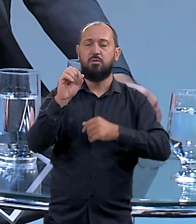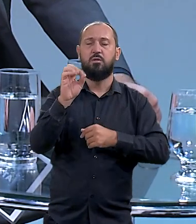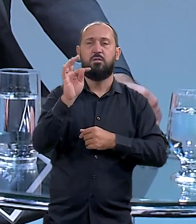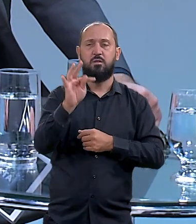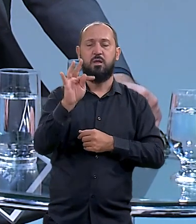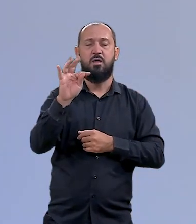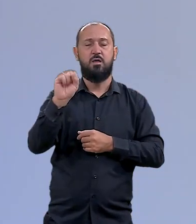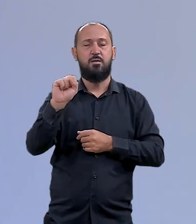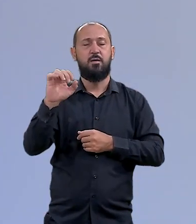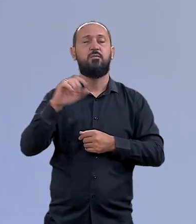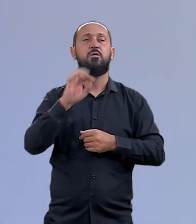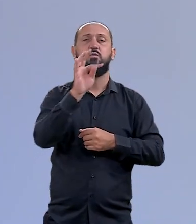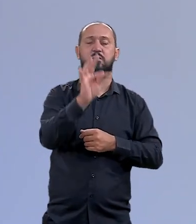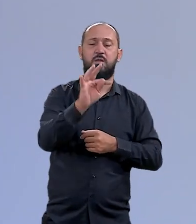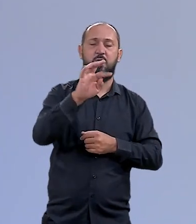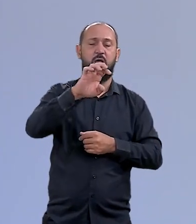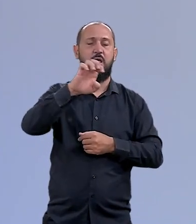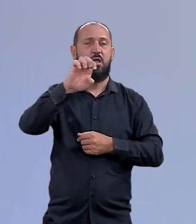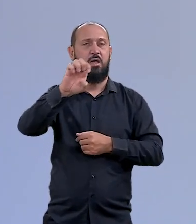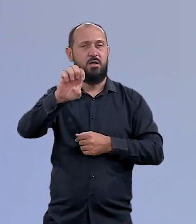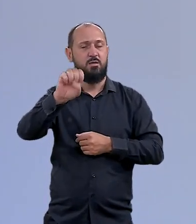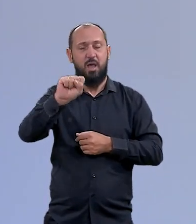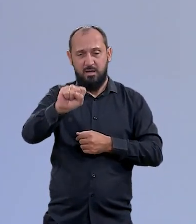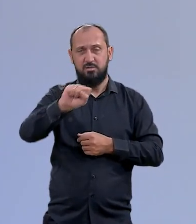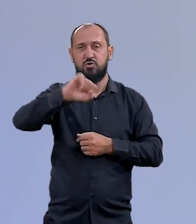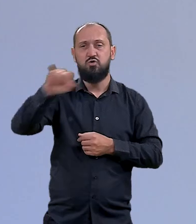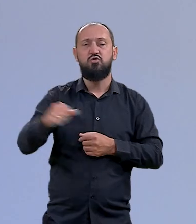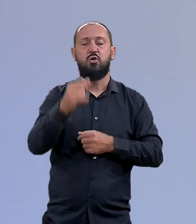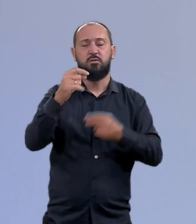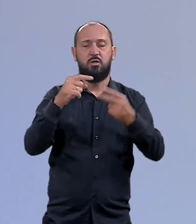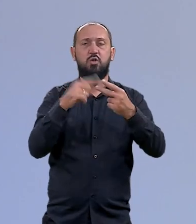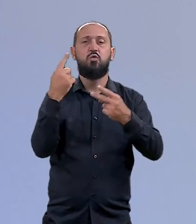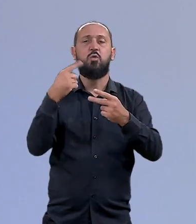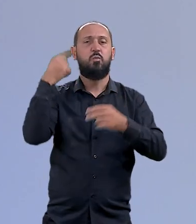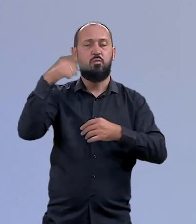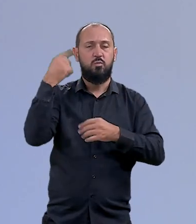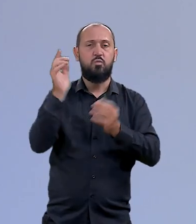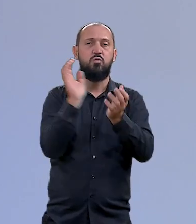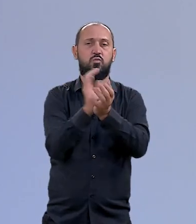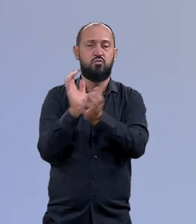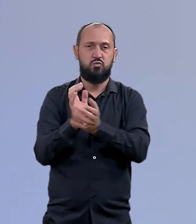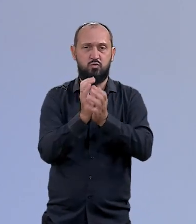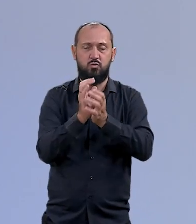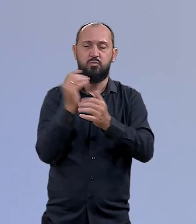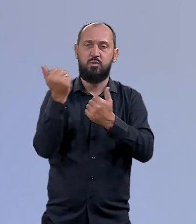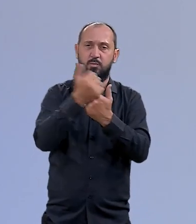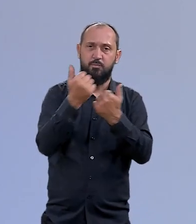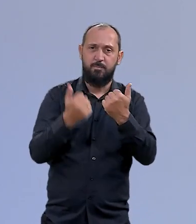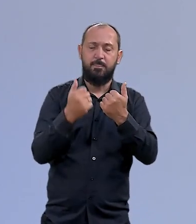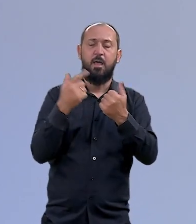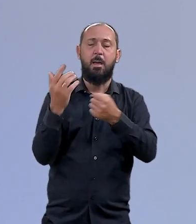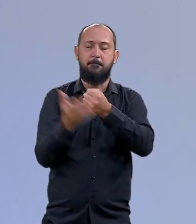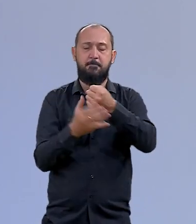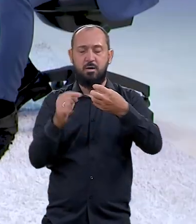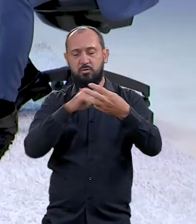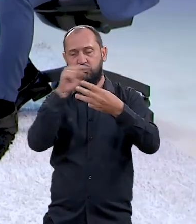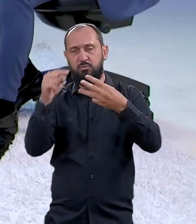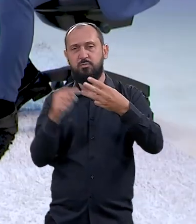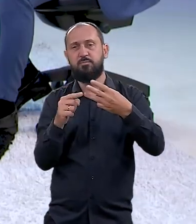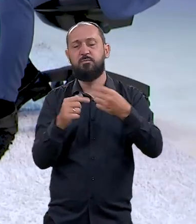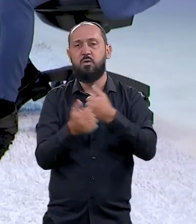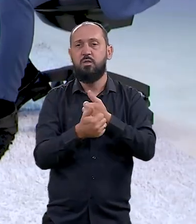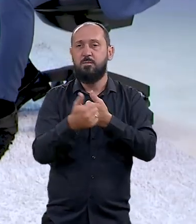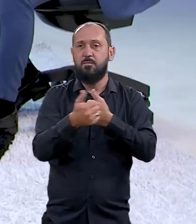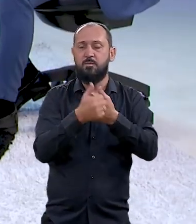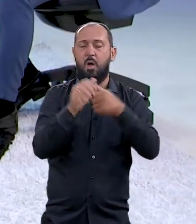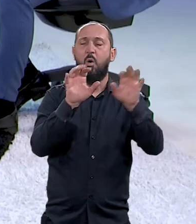Justiça Eleitoral, né? Então, a Justiça Eleitoral hoje é composta pelo Tribunal Superior Eleitoral, né? Lá nós temos 7 ministros, né? Ministros do Supremo